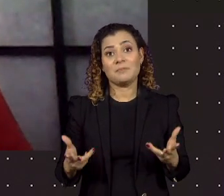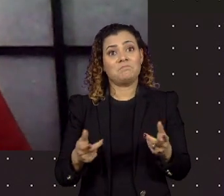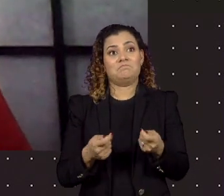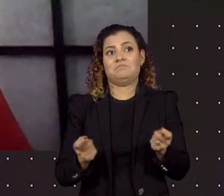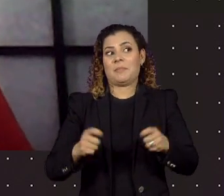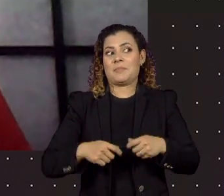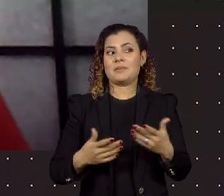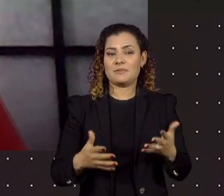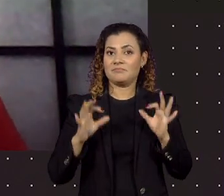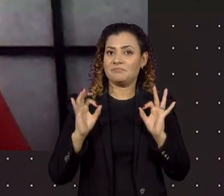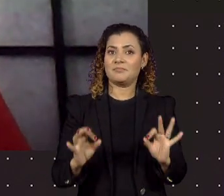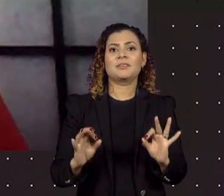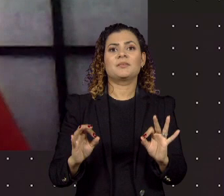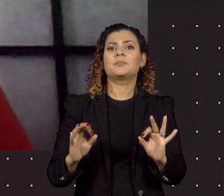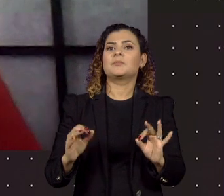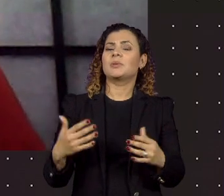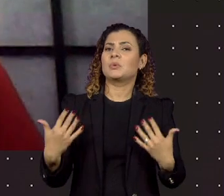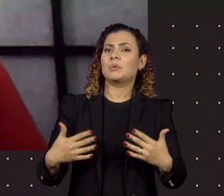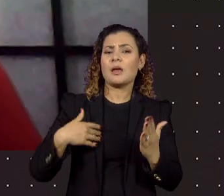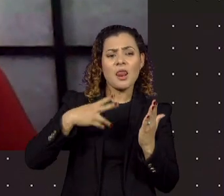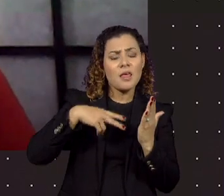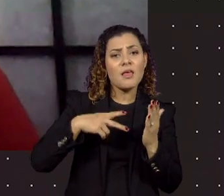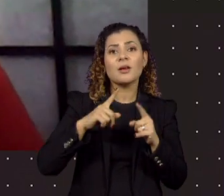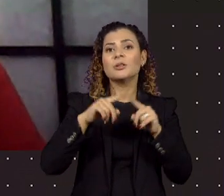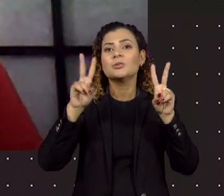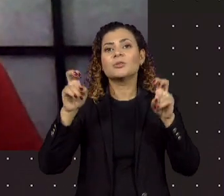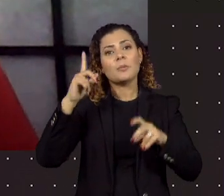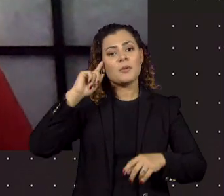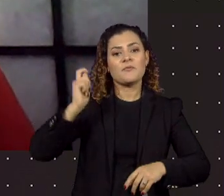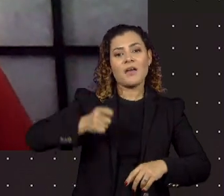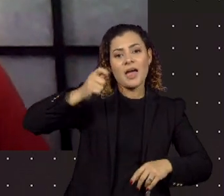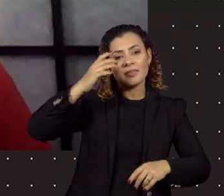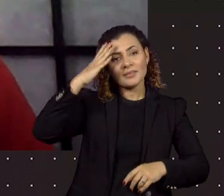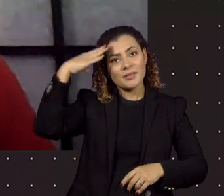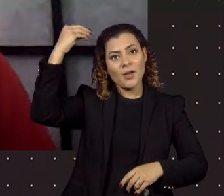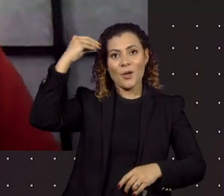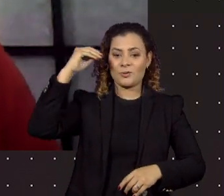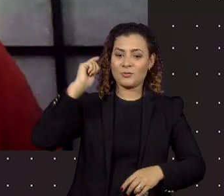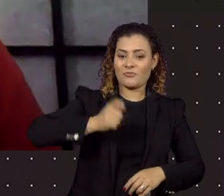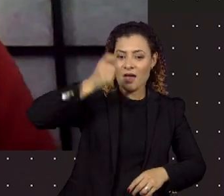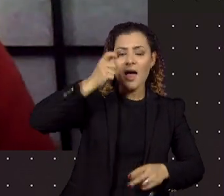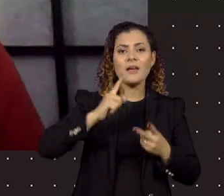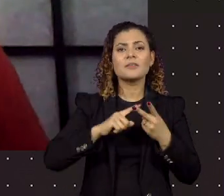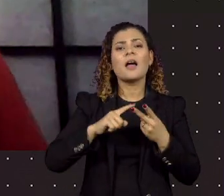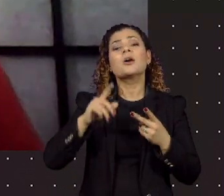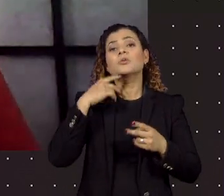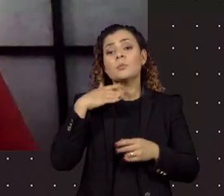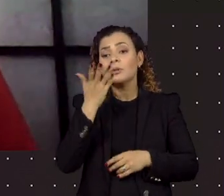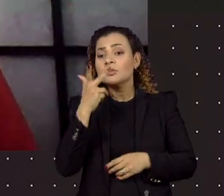lia muito, muito sobre contos de fadas, histórias infantis, sobre a